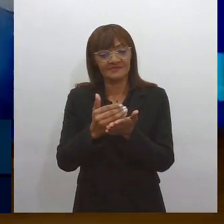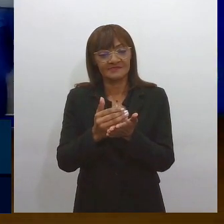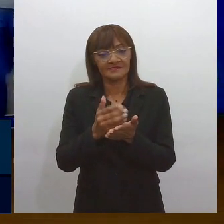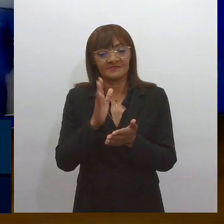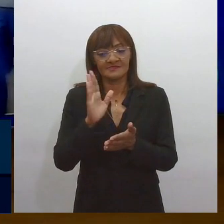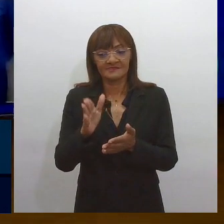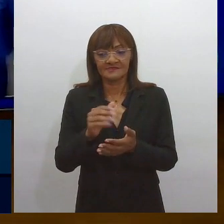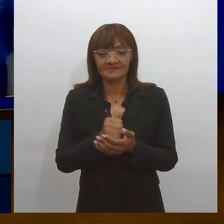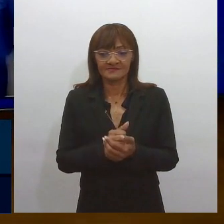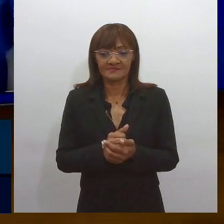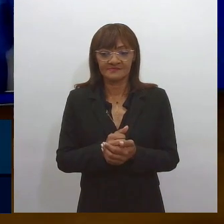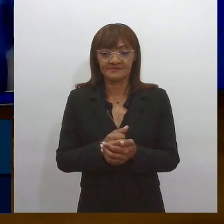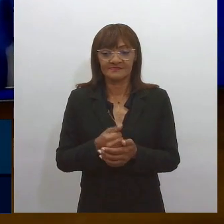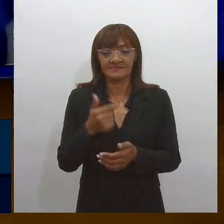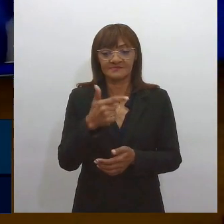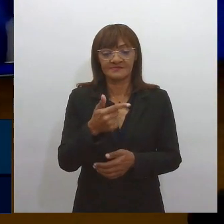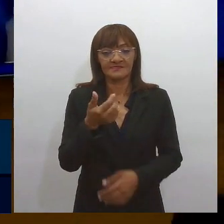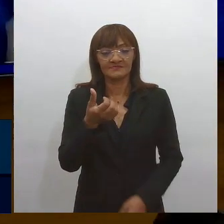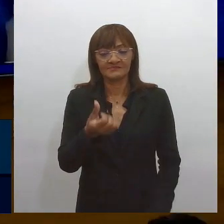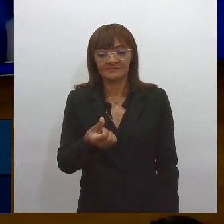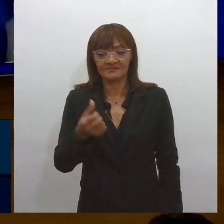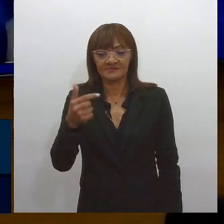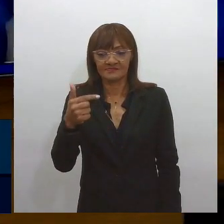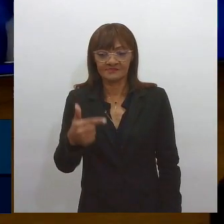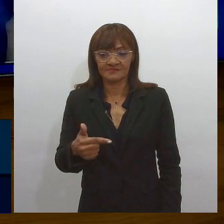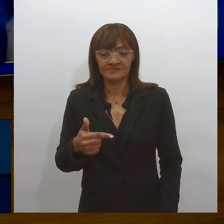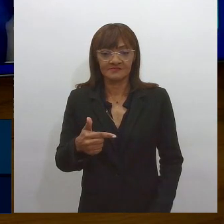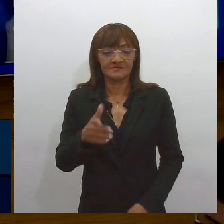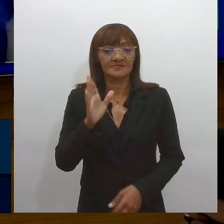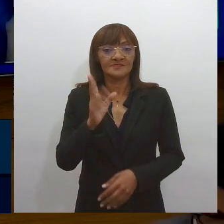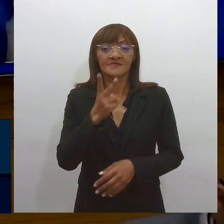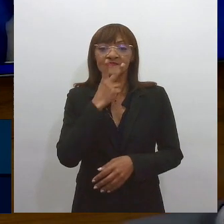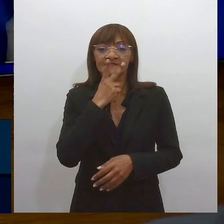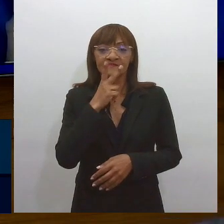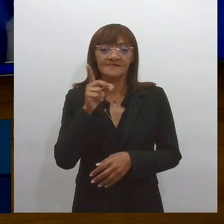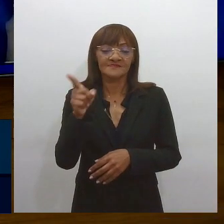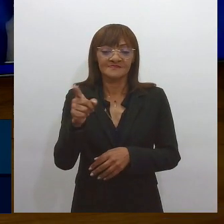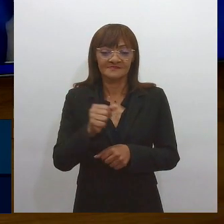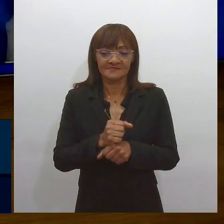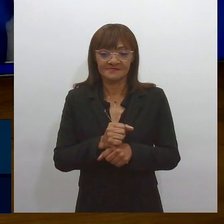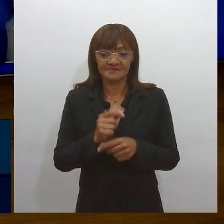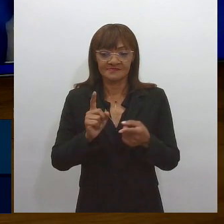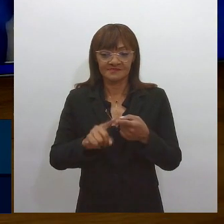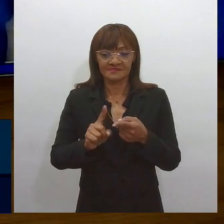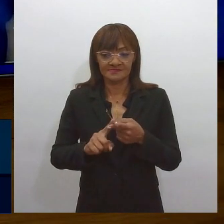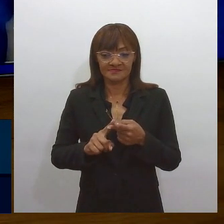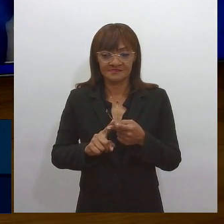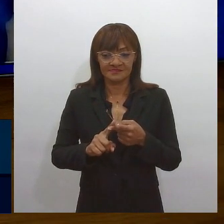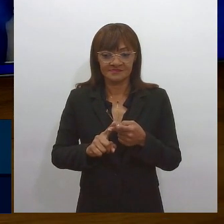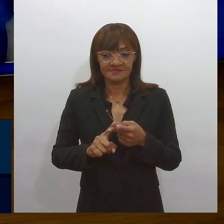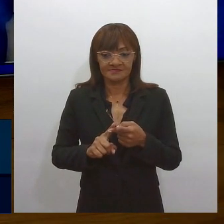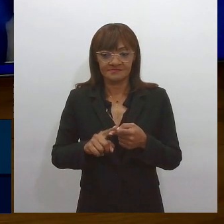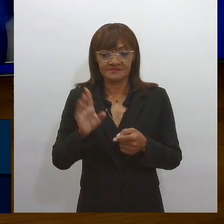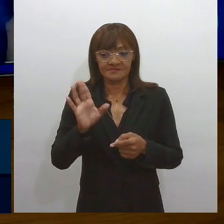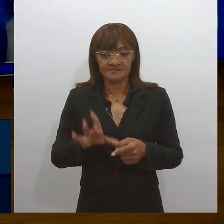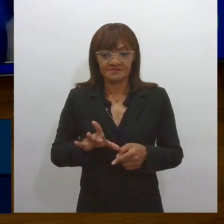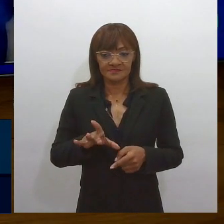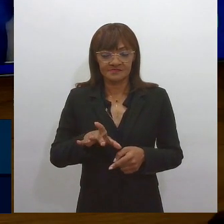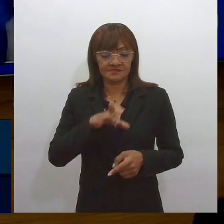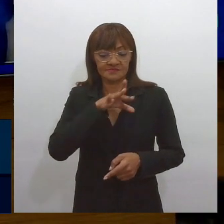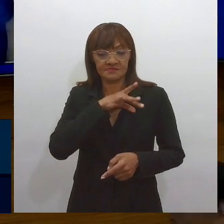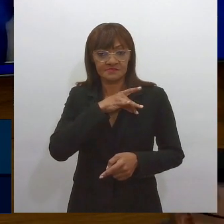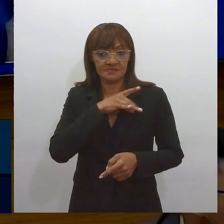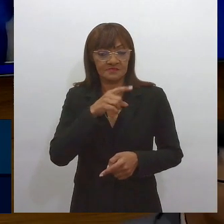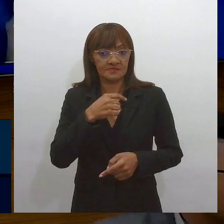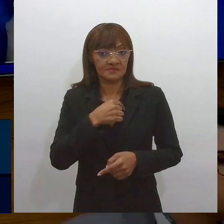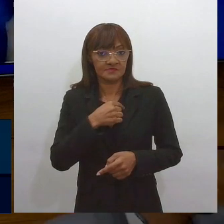Espírito Santo e o símbolo que tá lá no meu peito ainda não era o do denit porque o denit nessa época não existia Deputado existia um órgão chamado